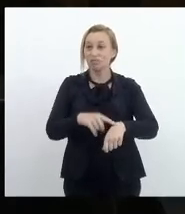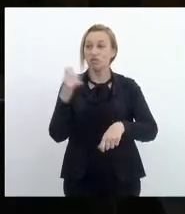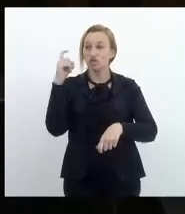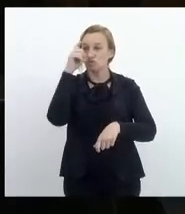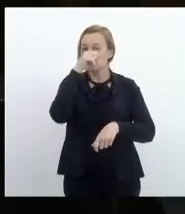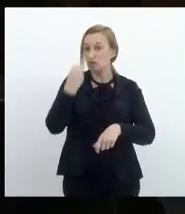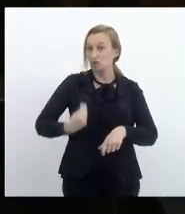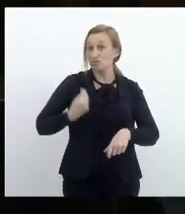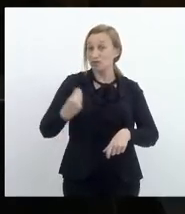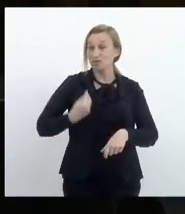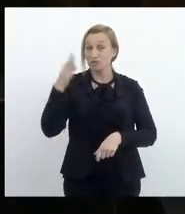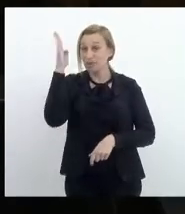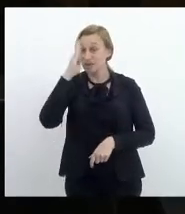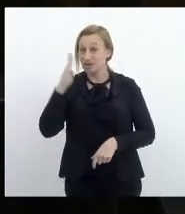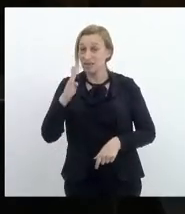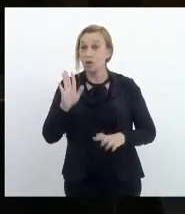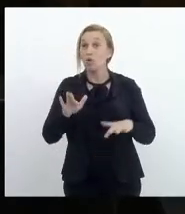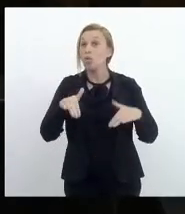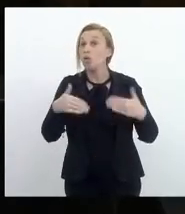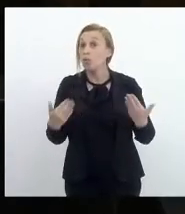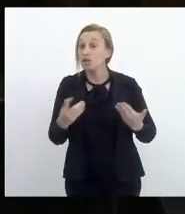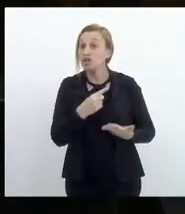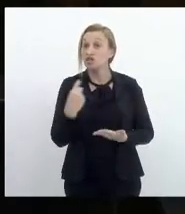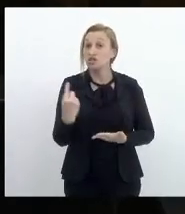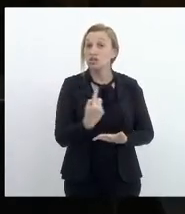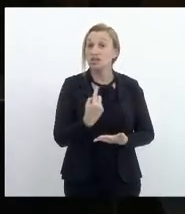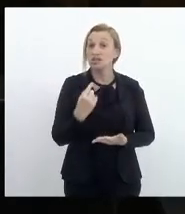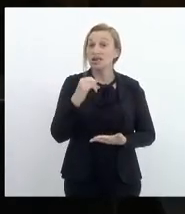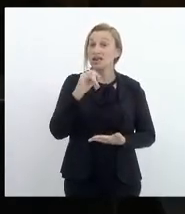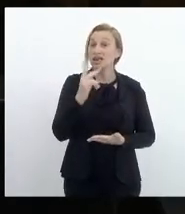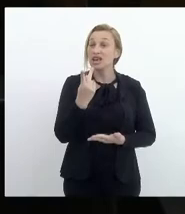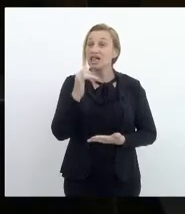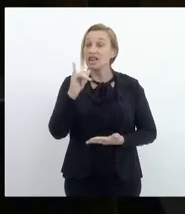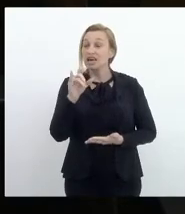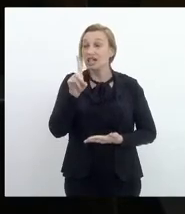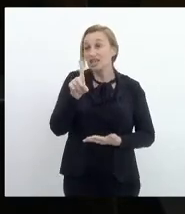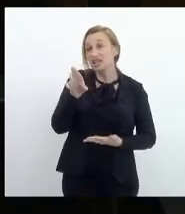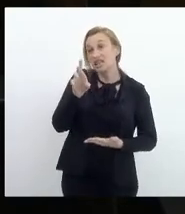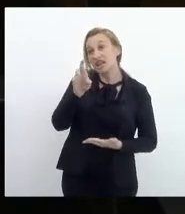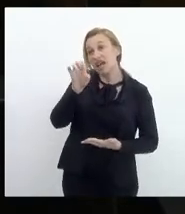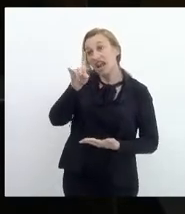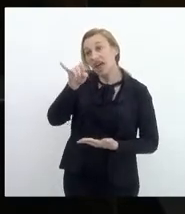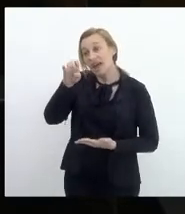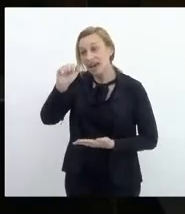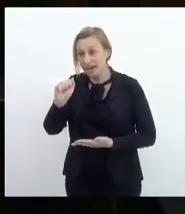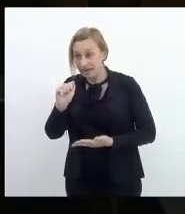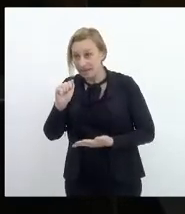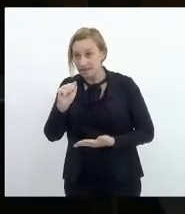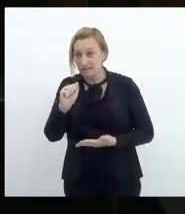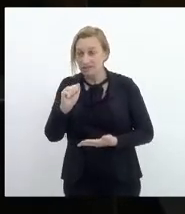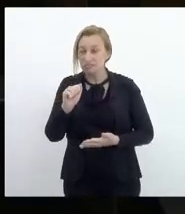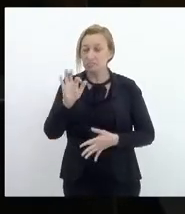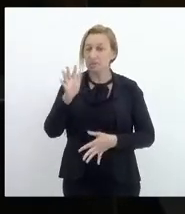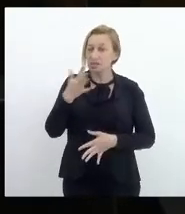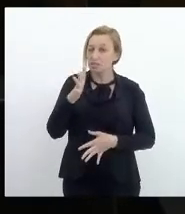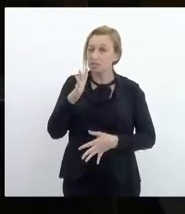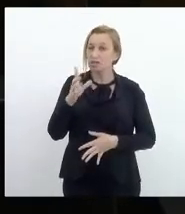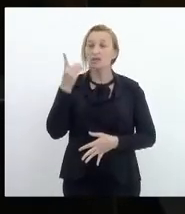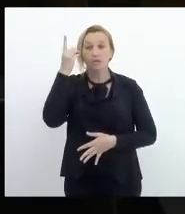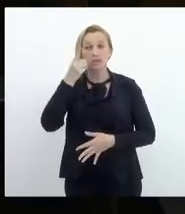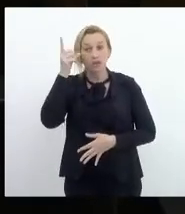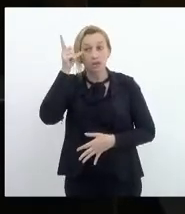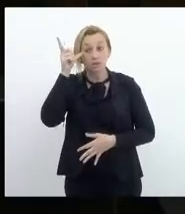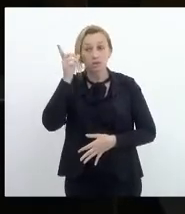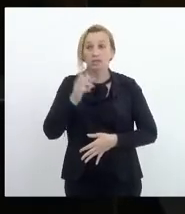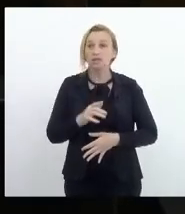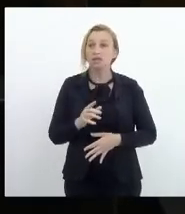vive o Brasil quando as nossas hidrelétricas estão aí na média deputada Lucinha